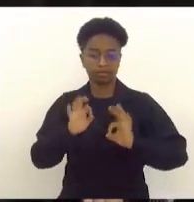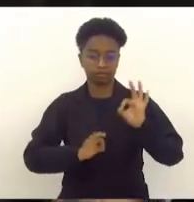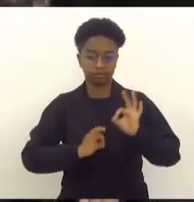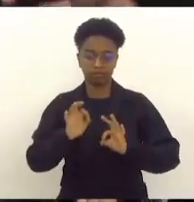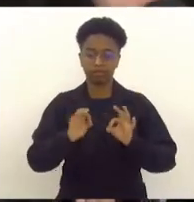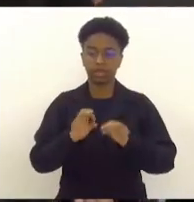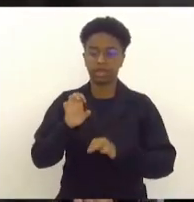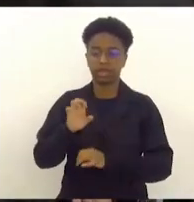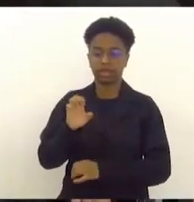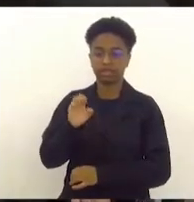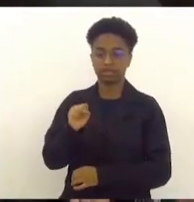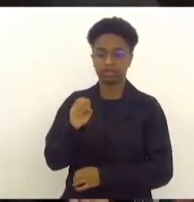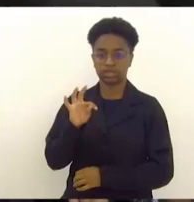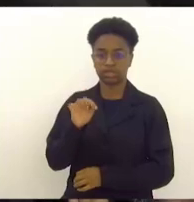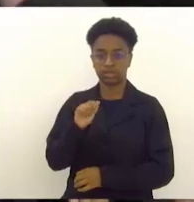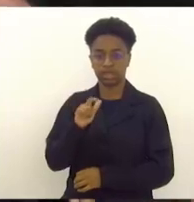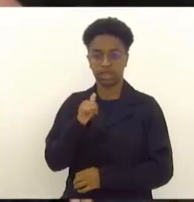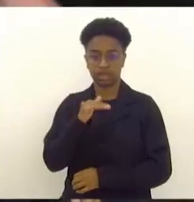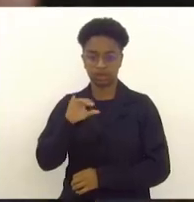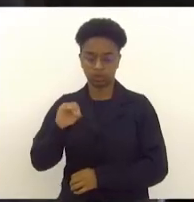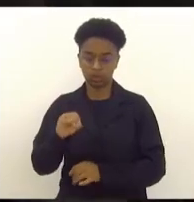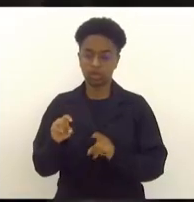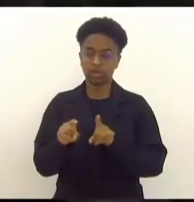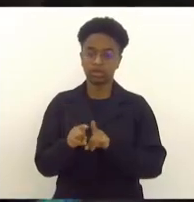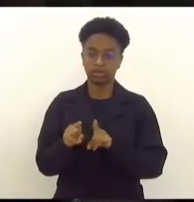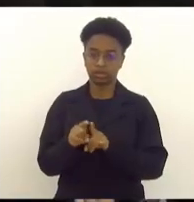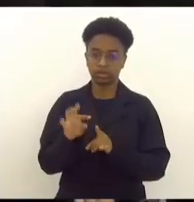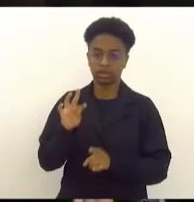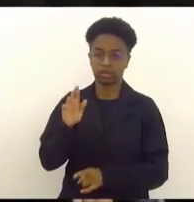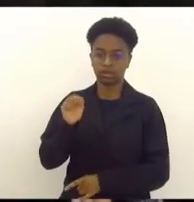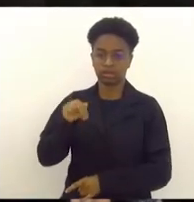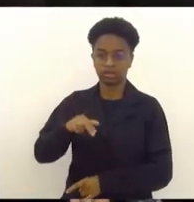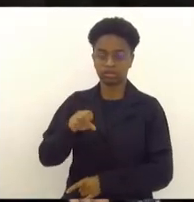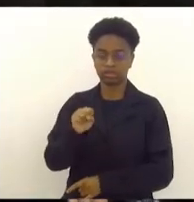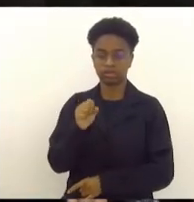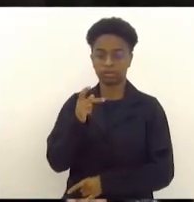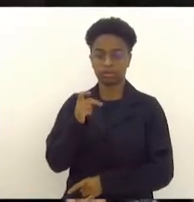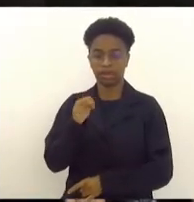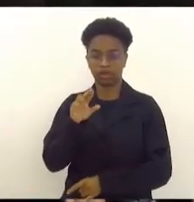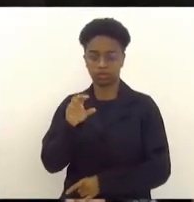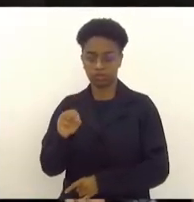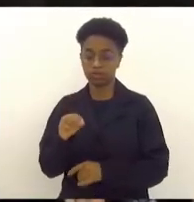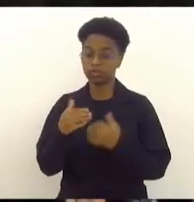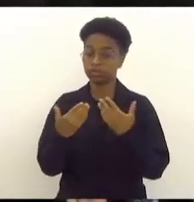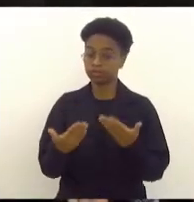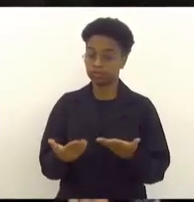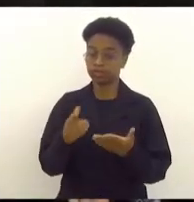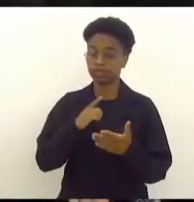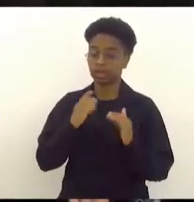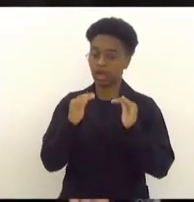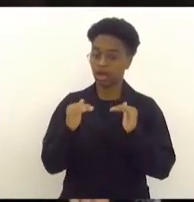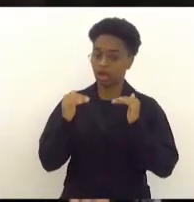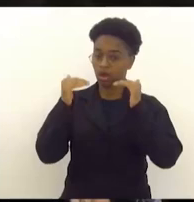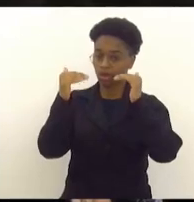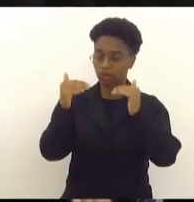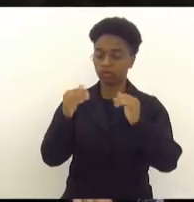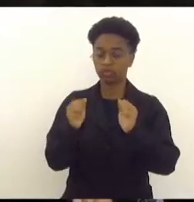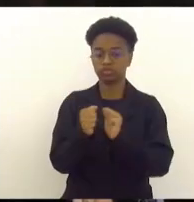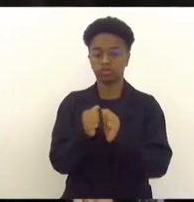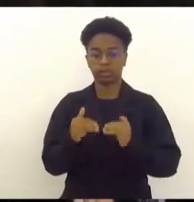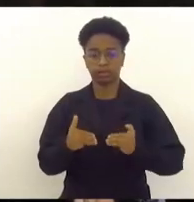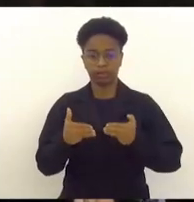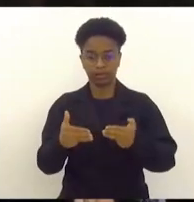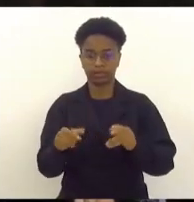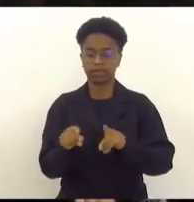estaleiros a Transpetro então lá pude estar com autoridades como o ministro